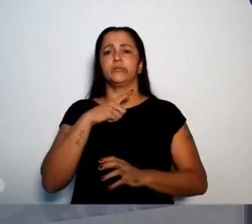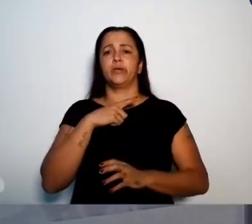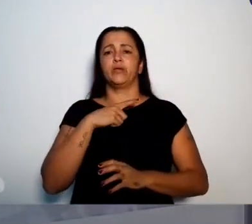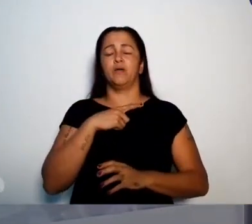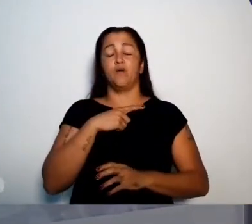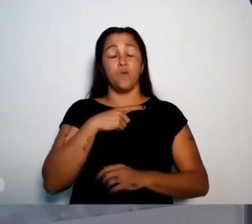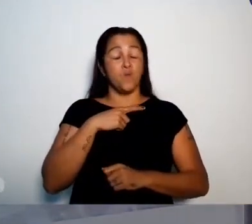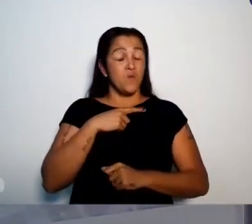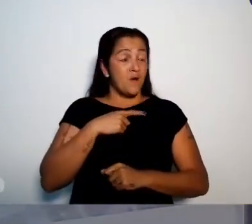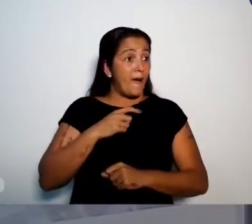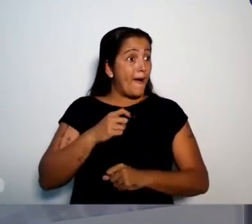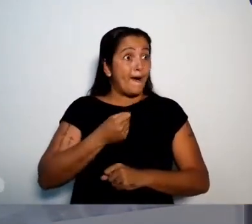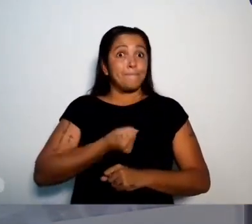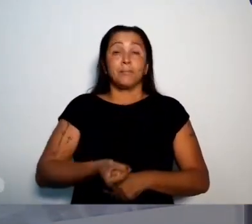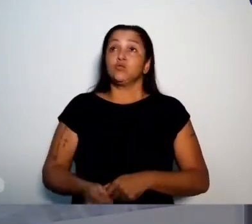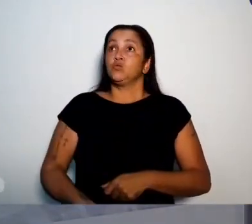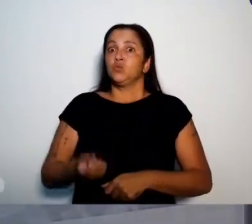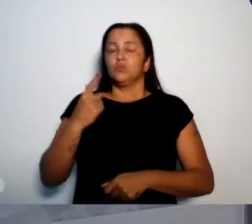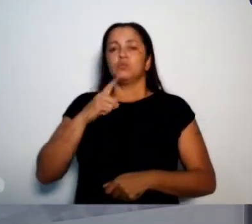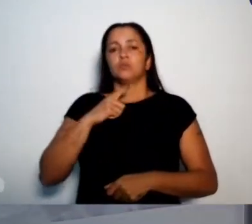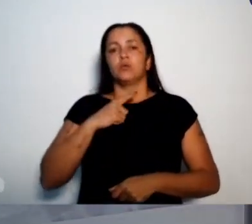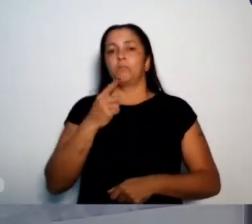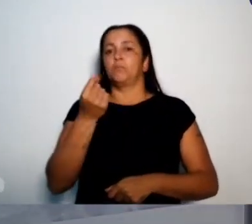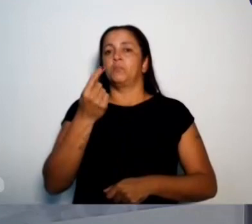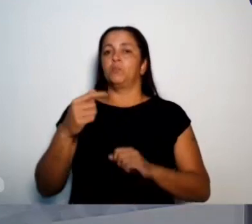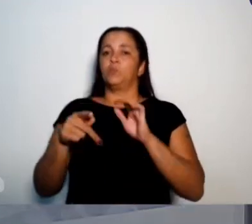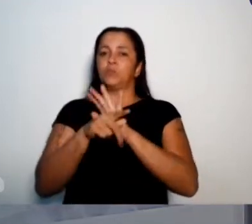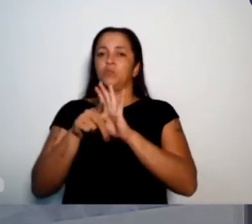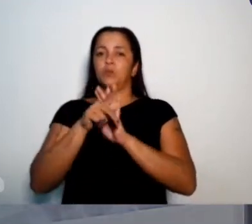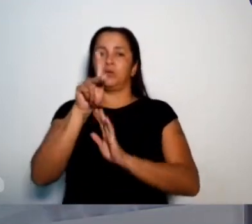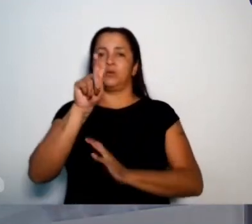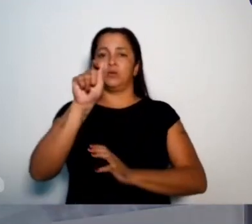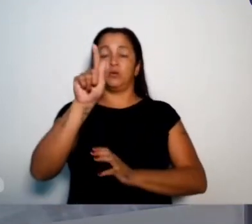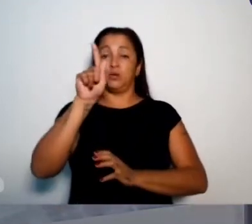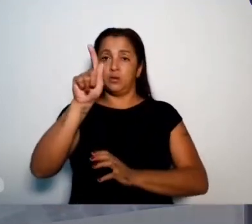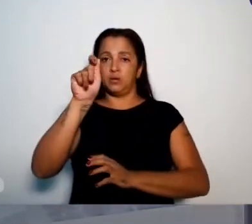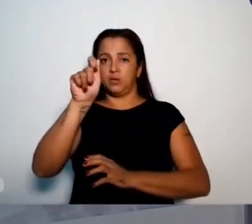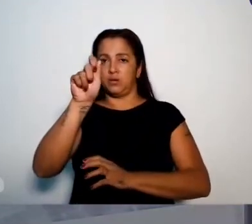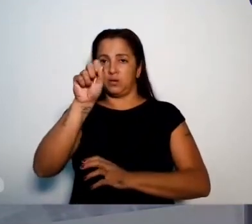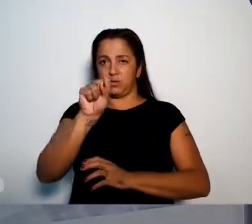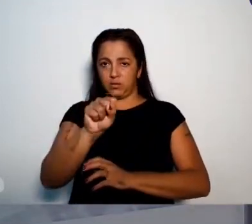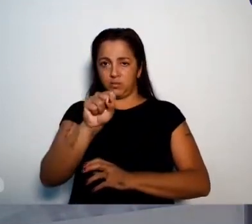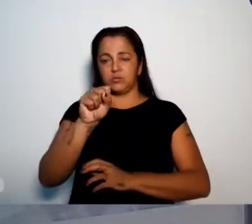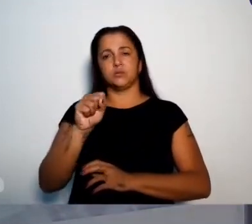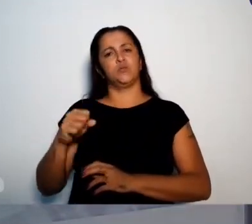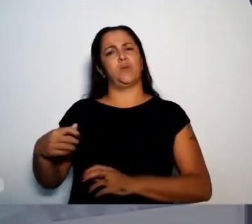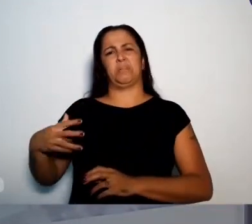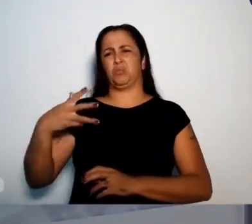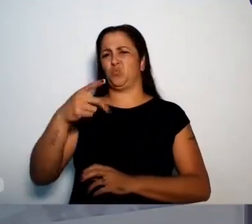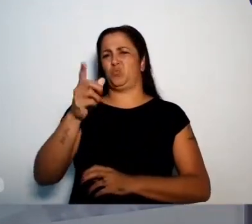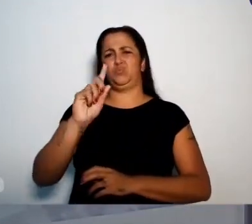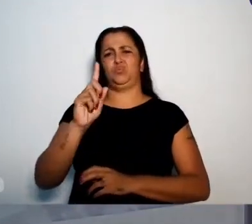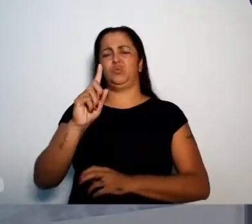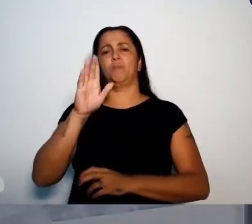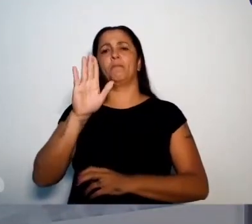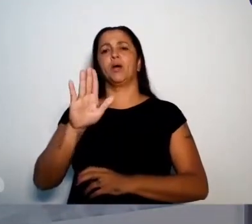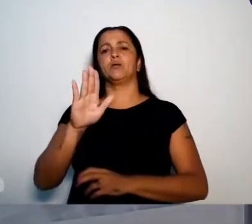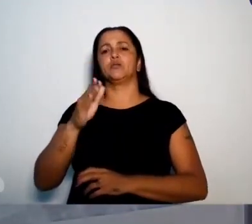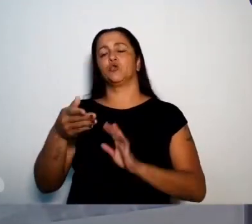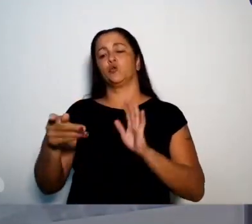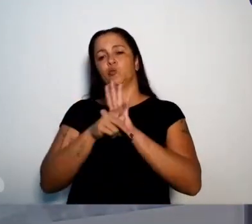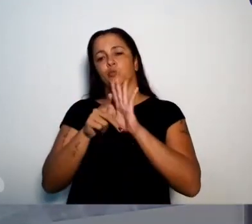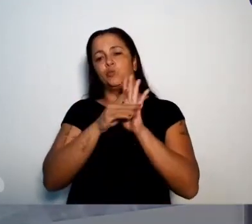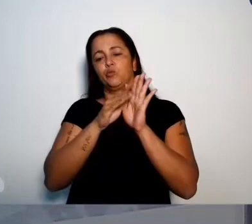gás, que eu supostamente aí, tem gente, não é para todas, parabéns a quem realmente está do lado da população, por isso que eu falo a